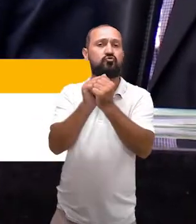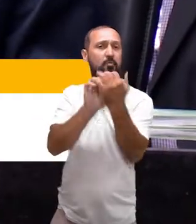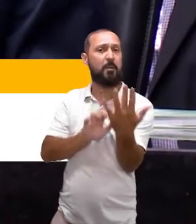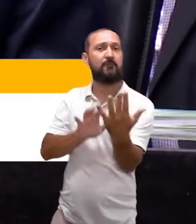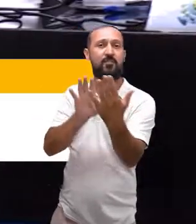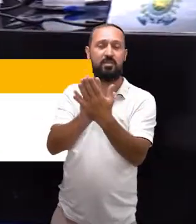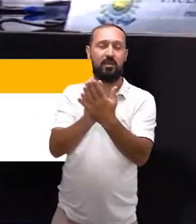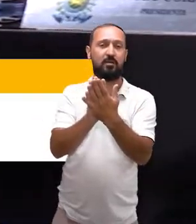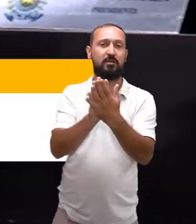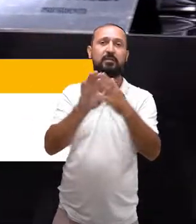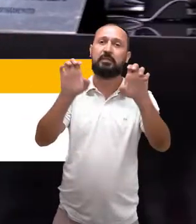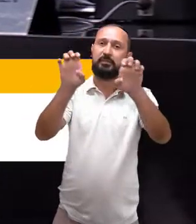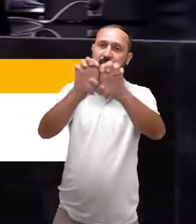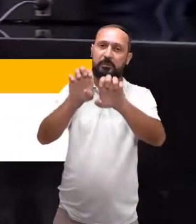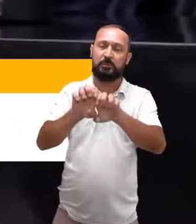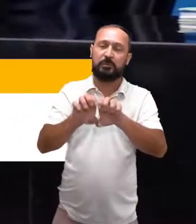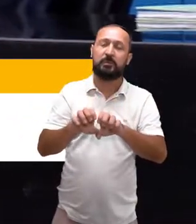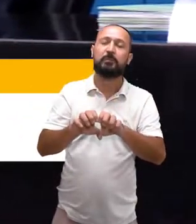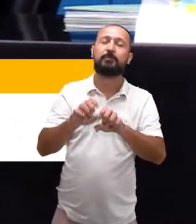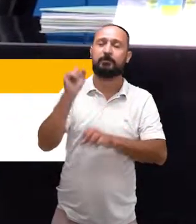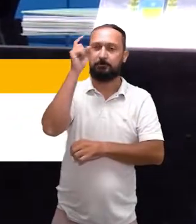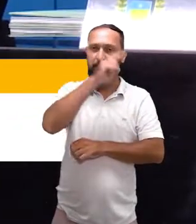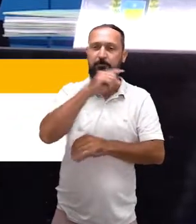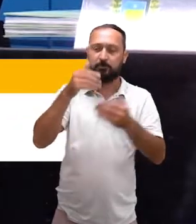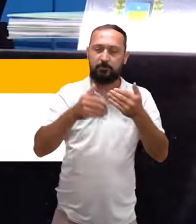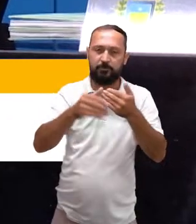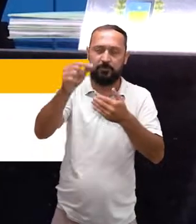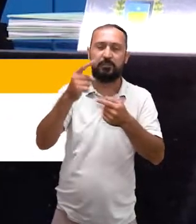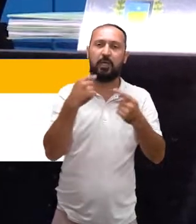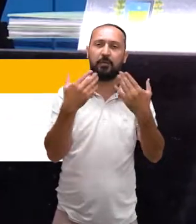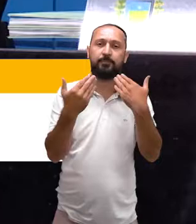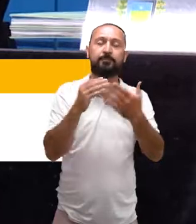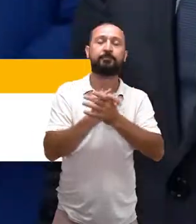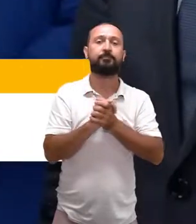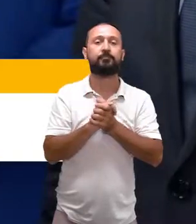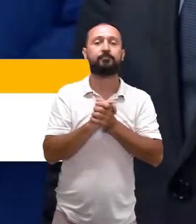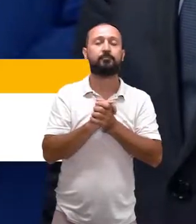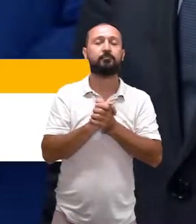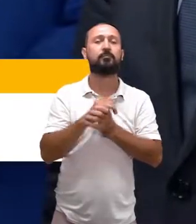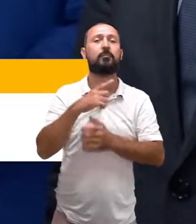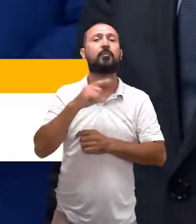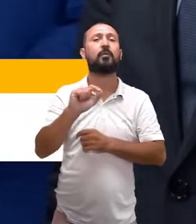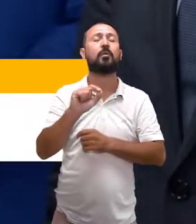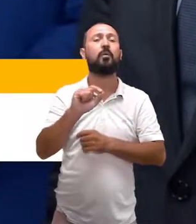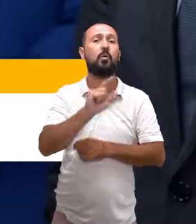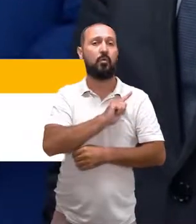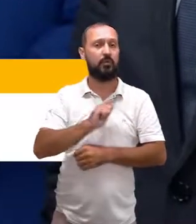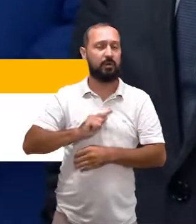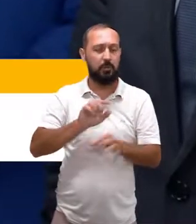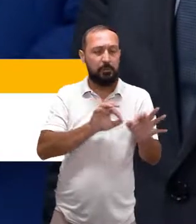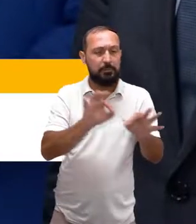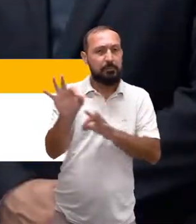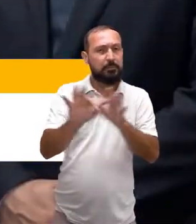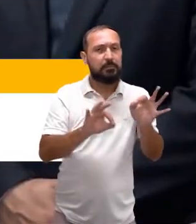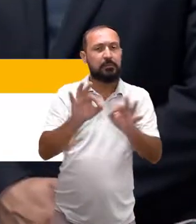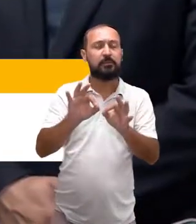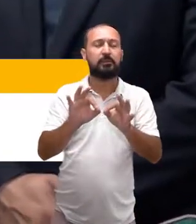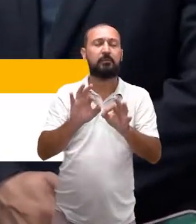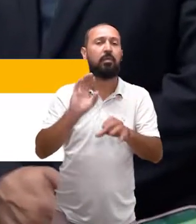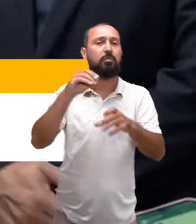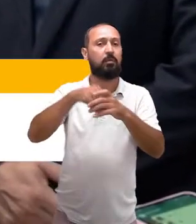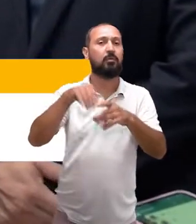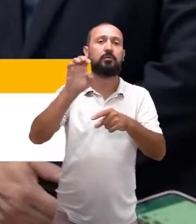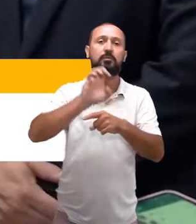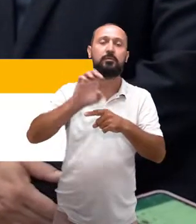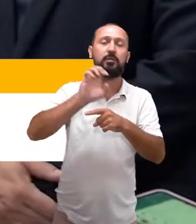conjunto. E a infraestrutura será um dos desafios a ser debatido. Tem uma coisa muito importante que o governador está mexendo, o que está sendo